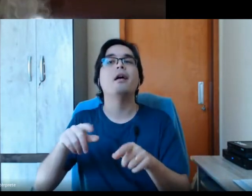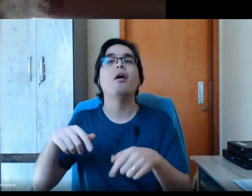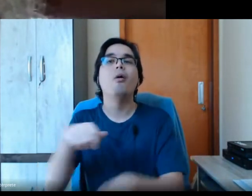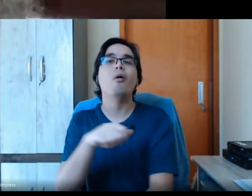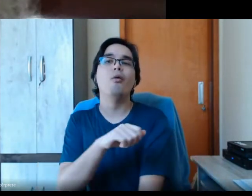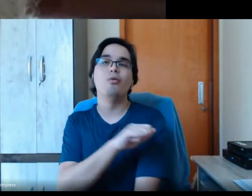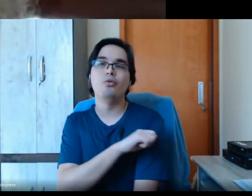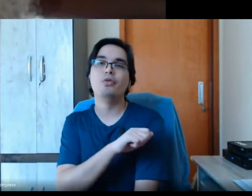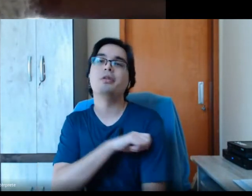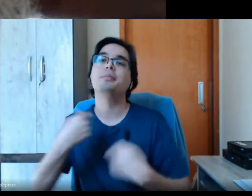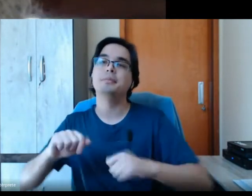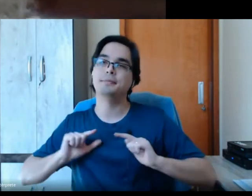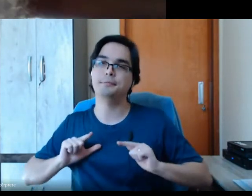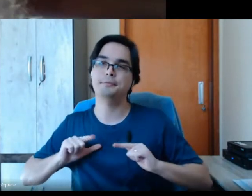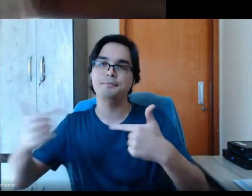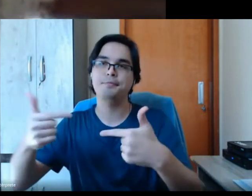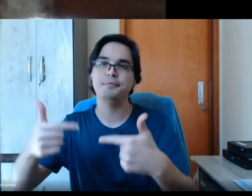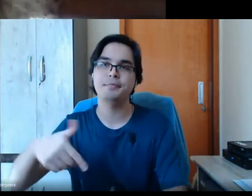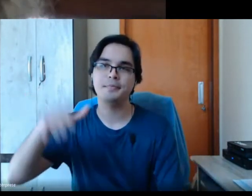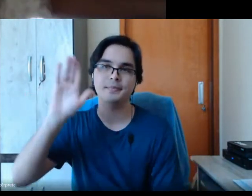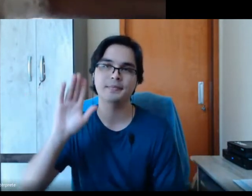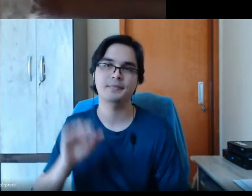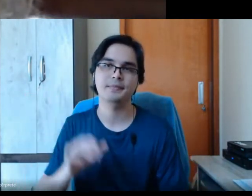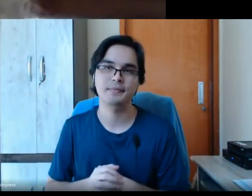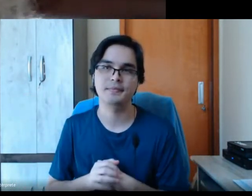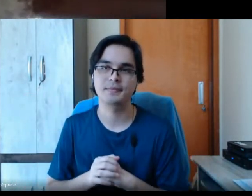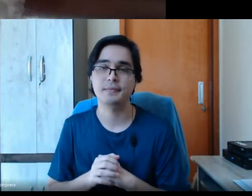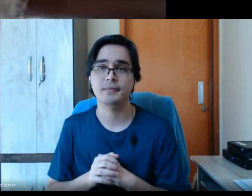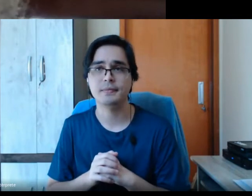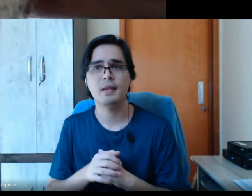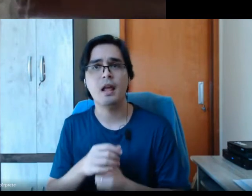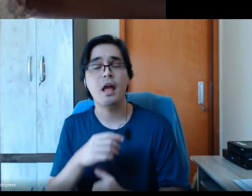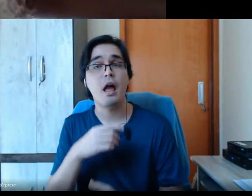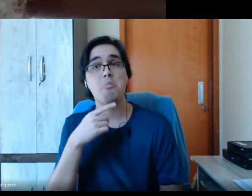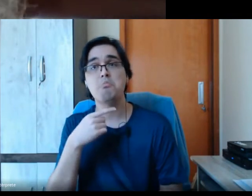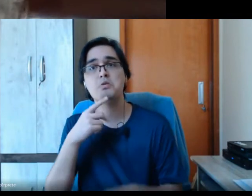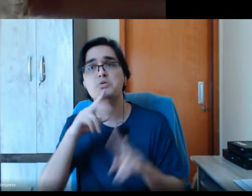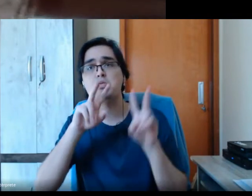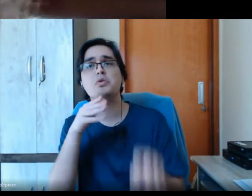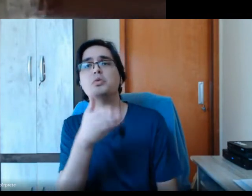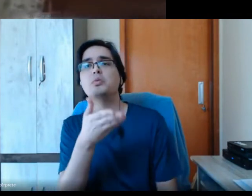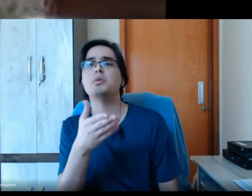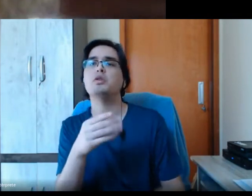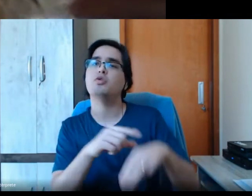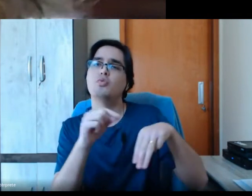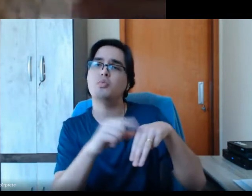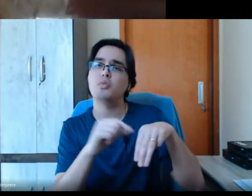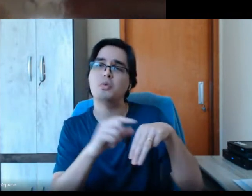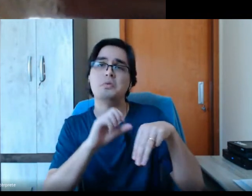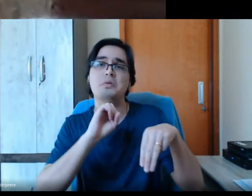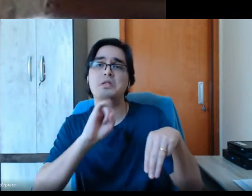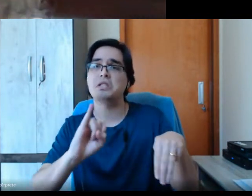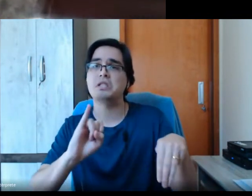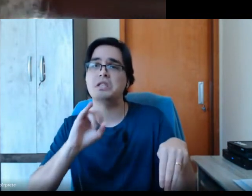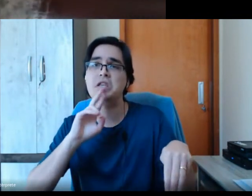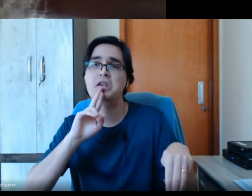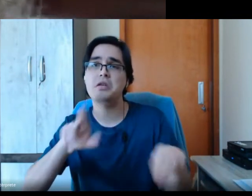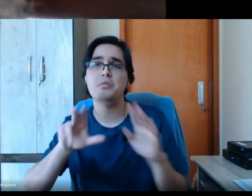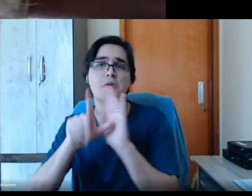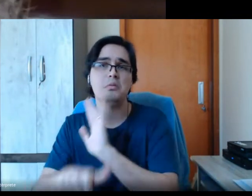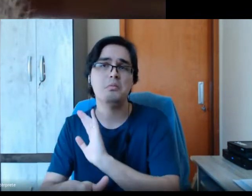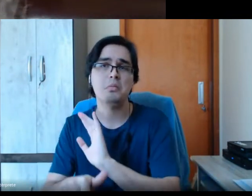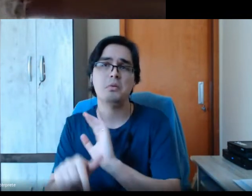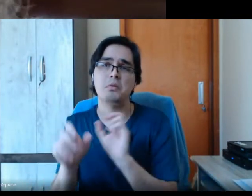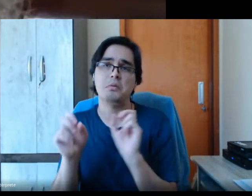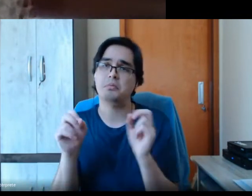formatos. Tem 16 semanas e tem 8 semanas. Essas 60 horas, elas têm que estar dentro das 8 semanas e,